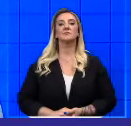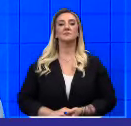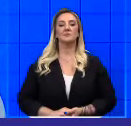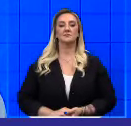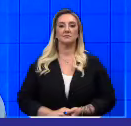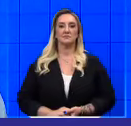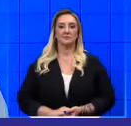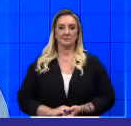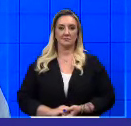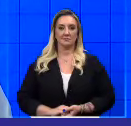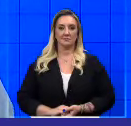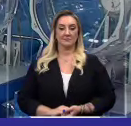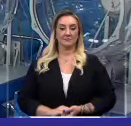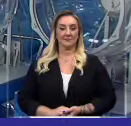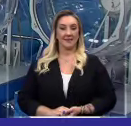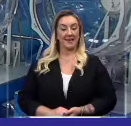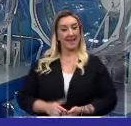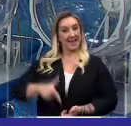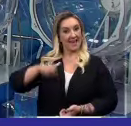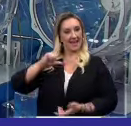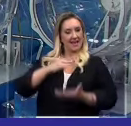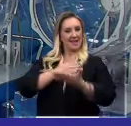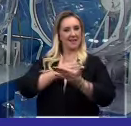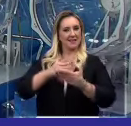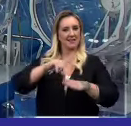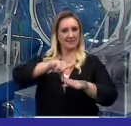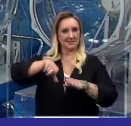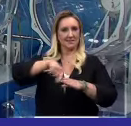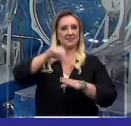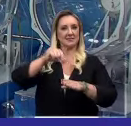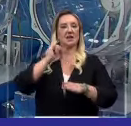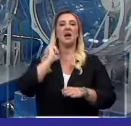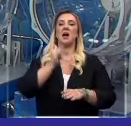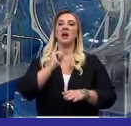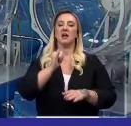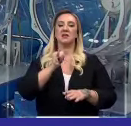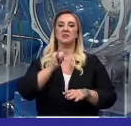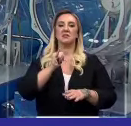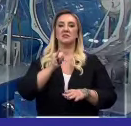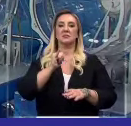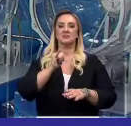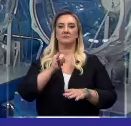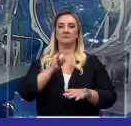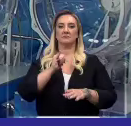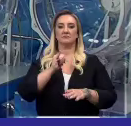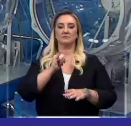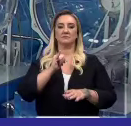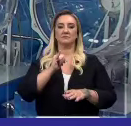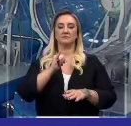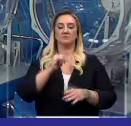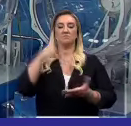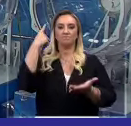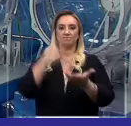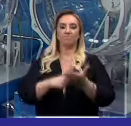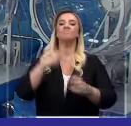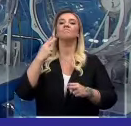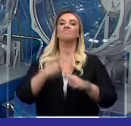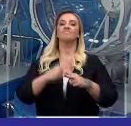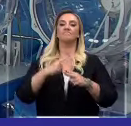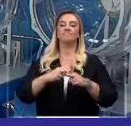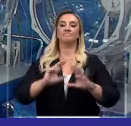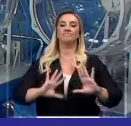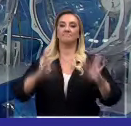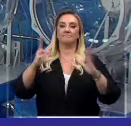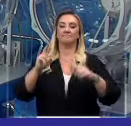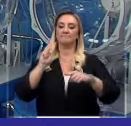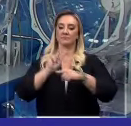5.260. Antes de iniciarmos este sorteio, lembramos que o compromisso da Caixa com as